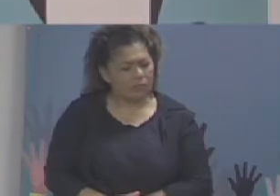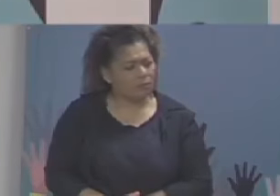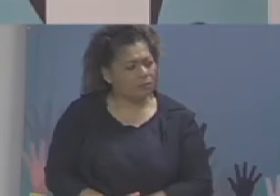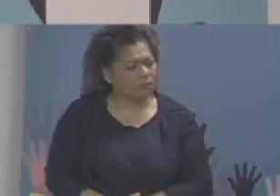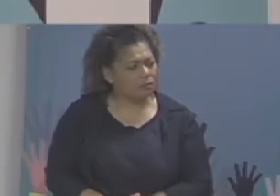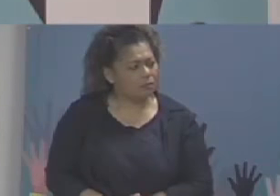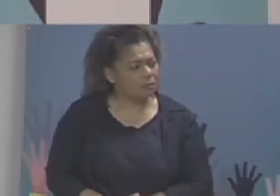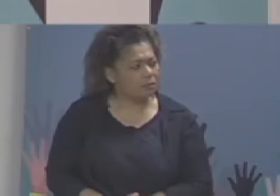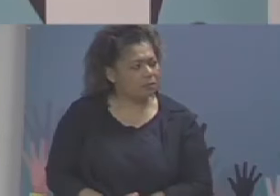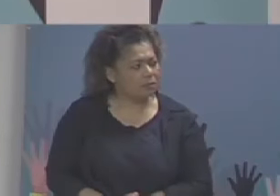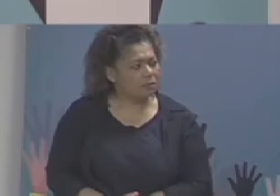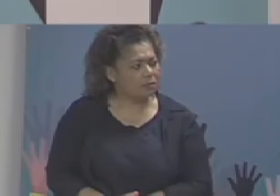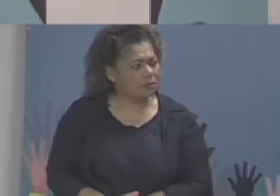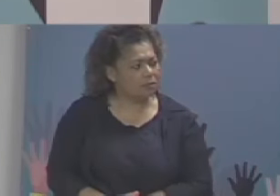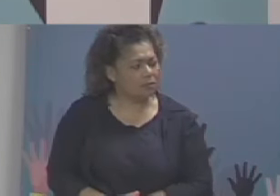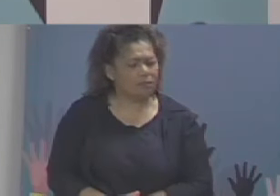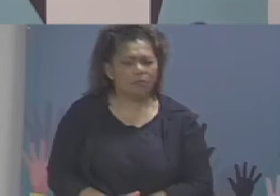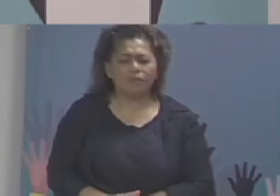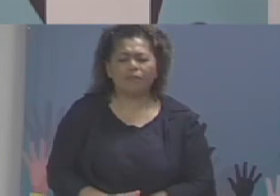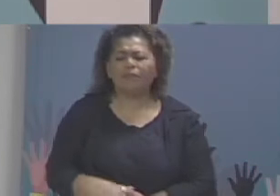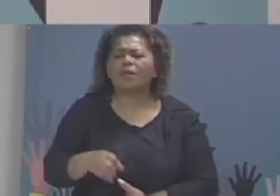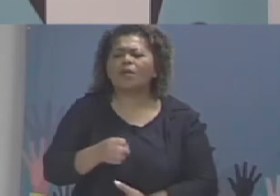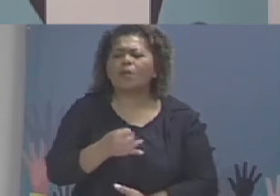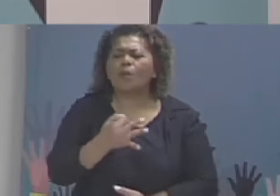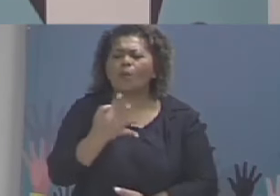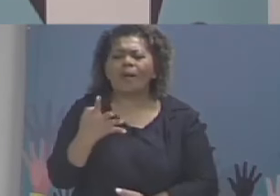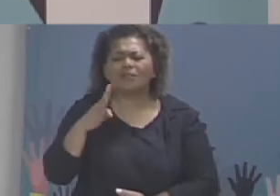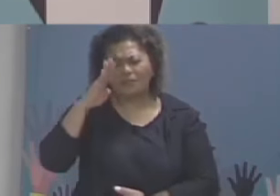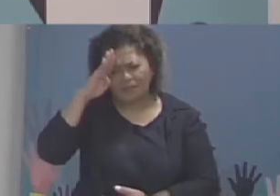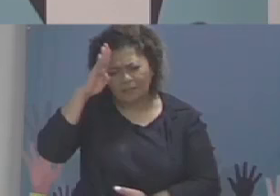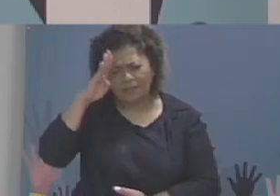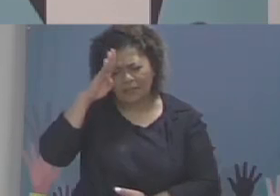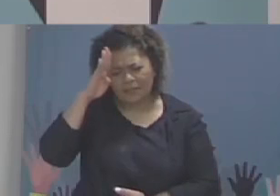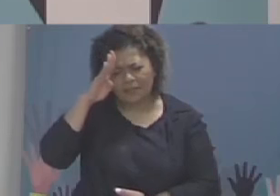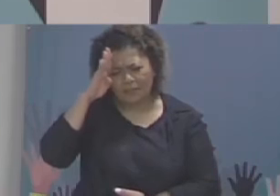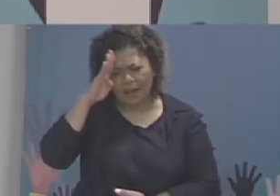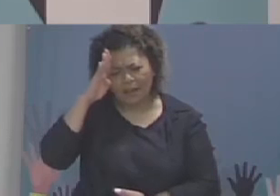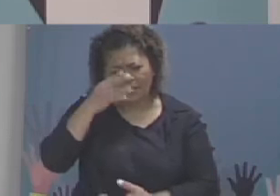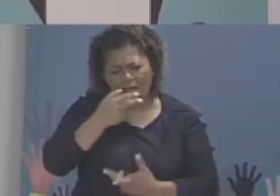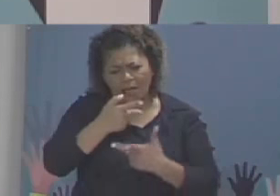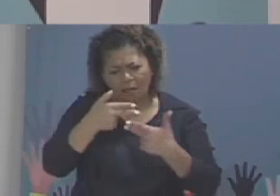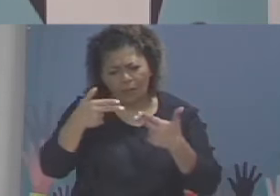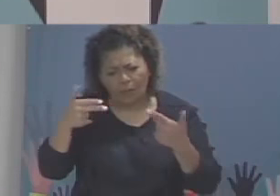Candidato, quais as prioridades da